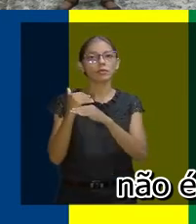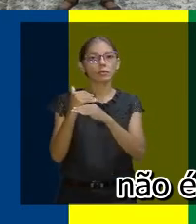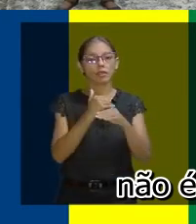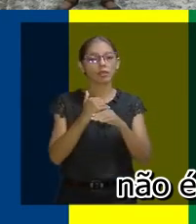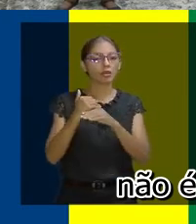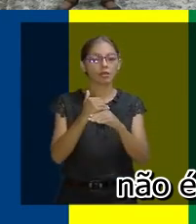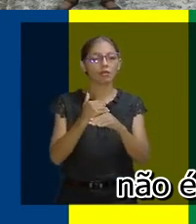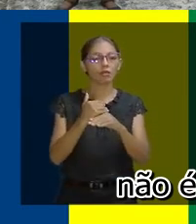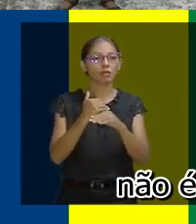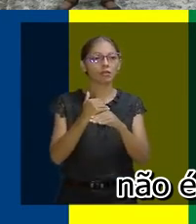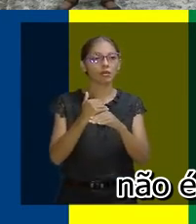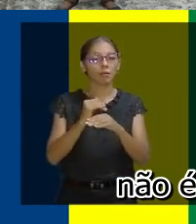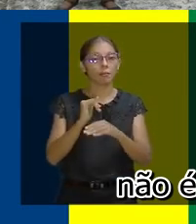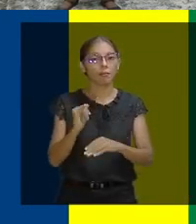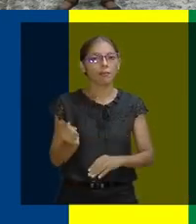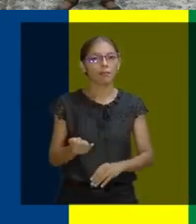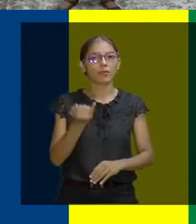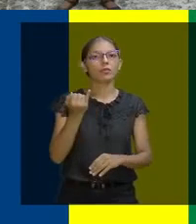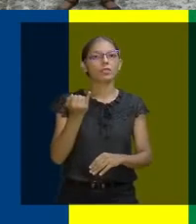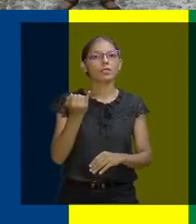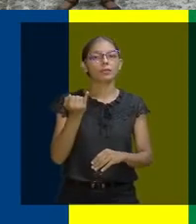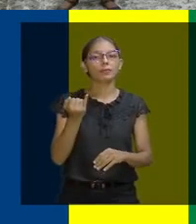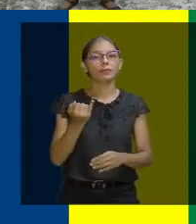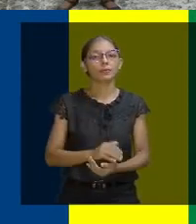igualdade de oportunidades.